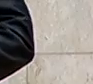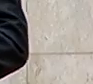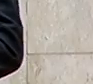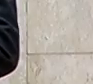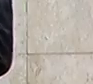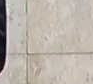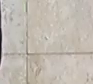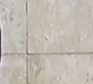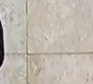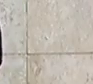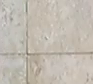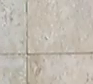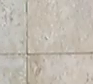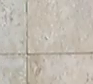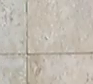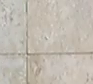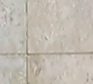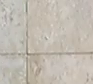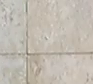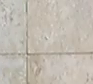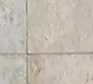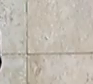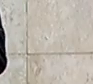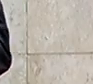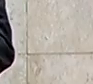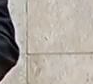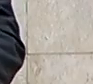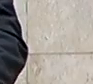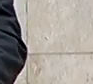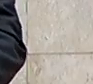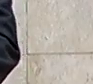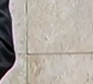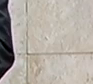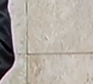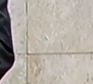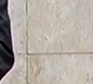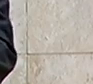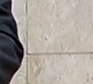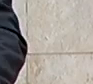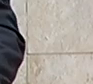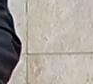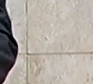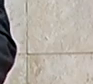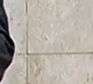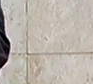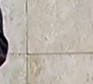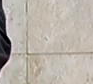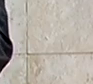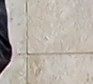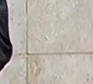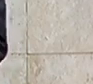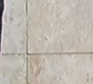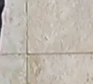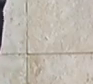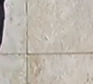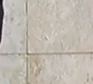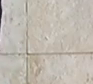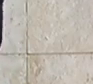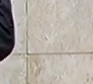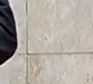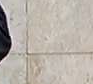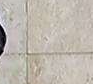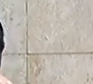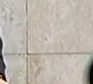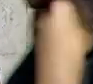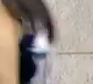assunto que eu queria falar com os senhores aqui, pelo meu tempo é um pouco exíguo, mas eu queria citar um assunto que parou de se falar ultimamente, que